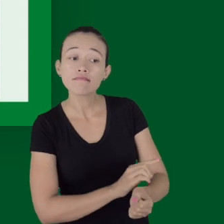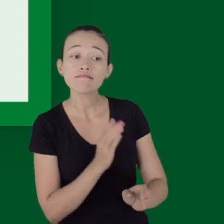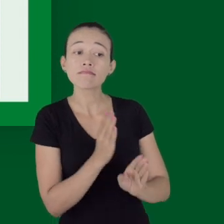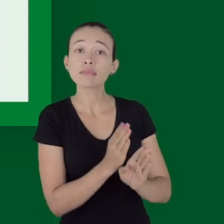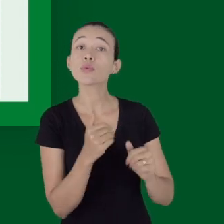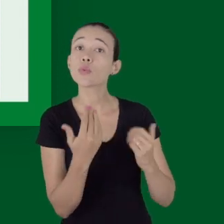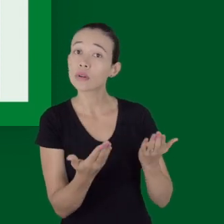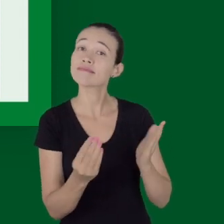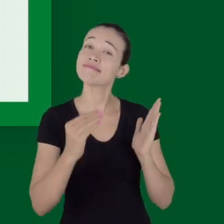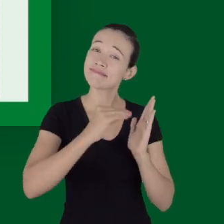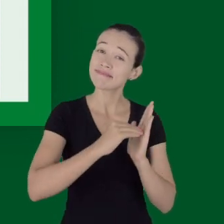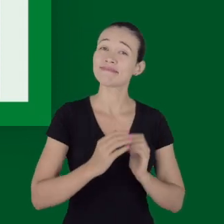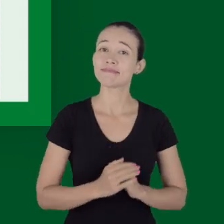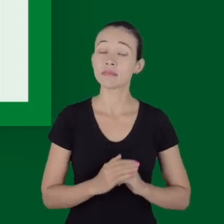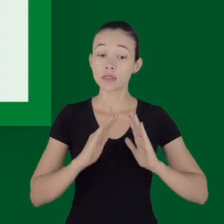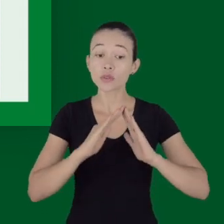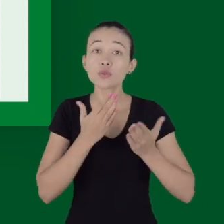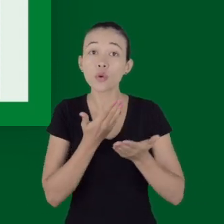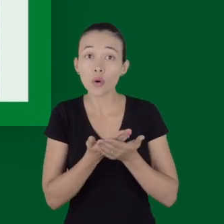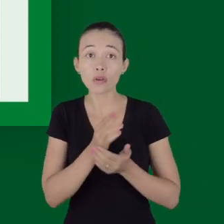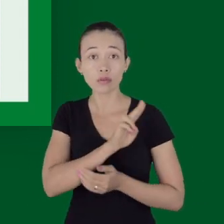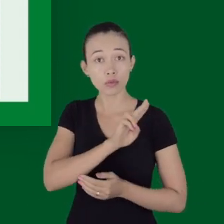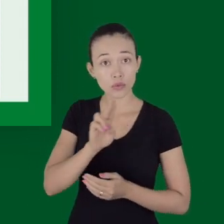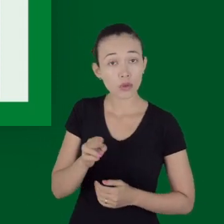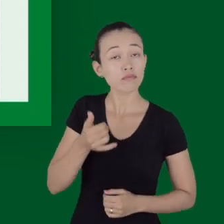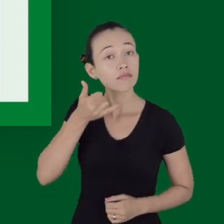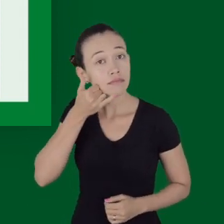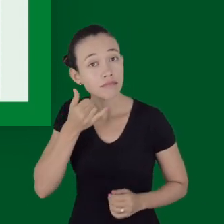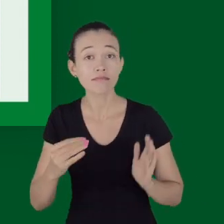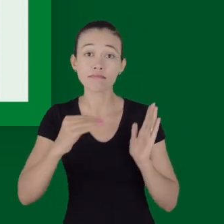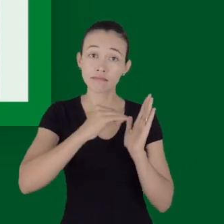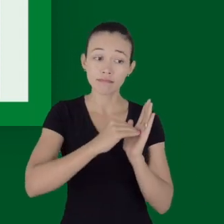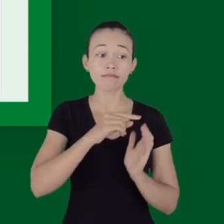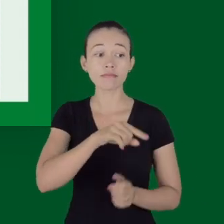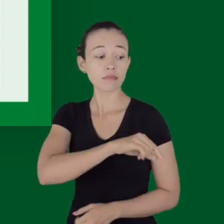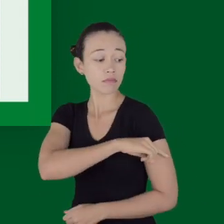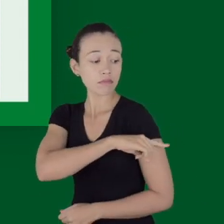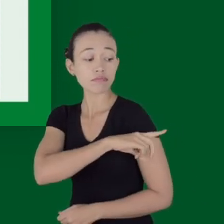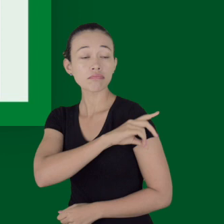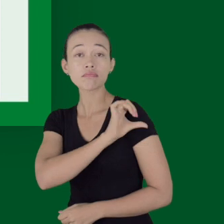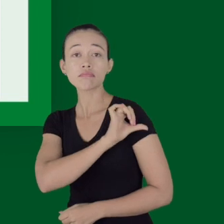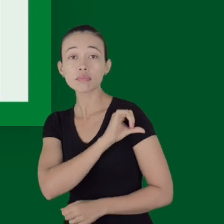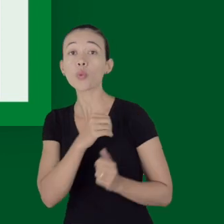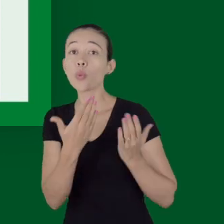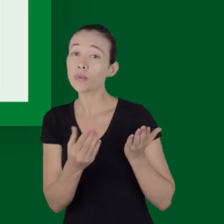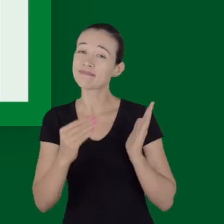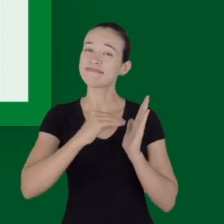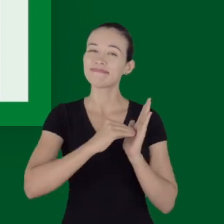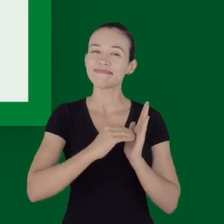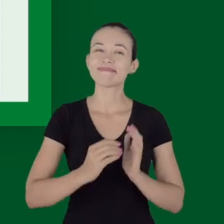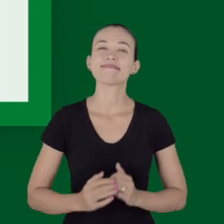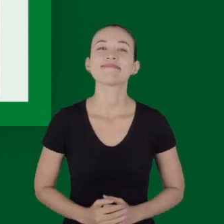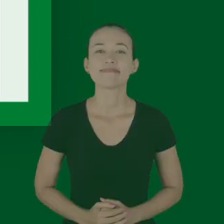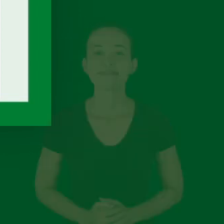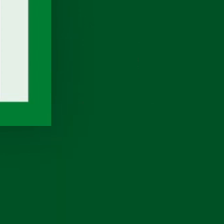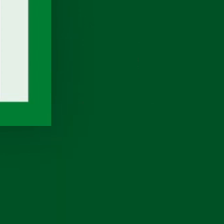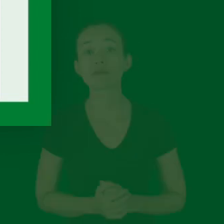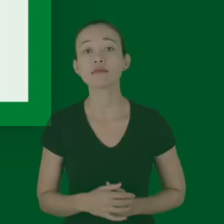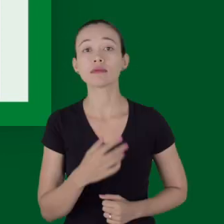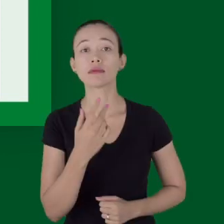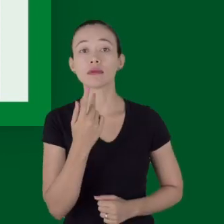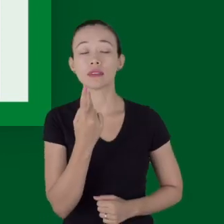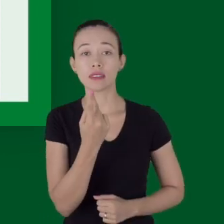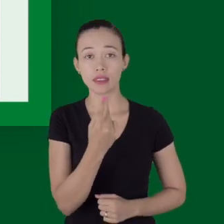o nome do aluno, data de nascimento, a data do diagnóstico do diabetes, o nome da escola,